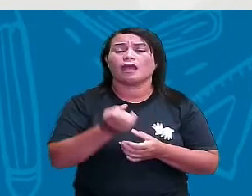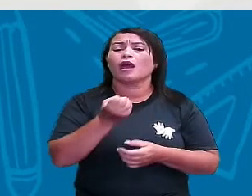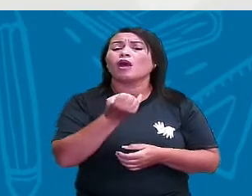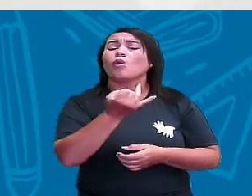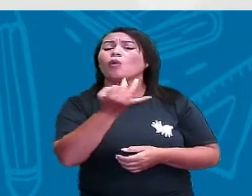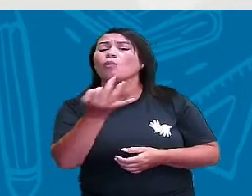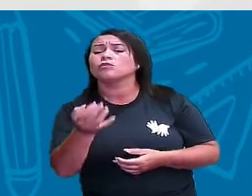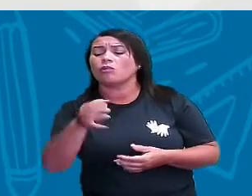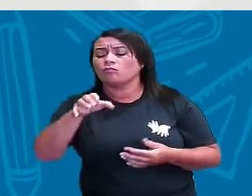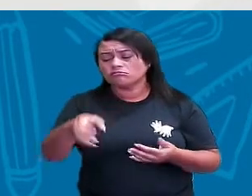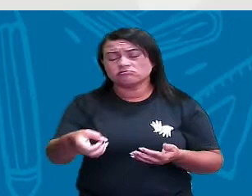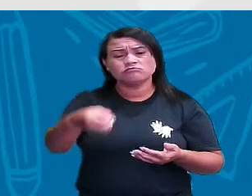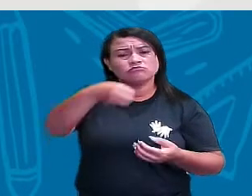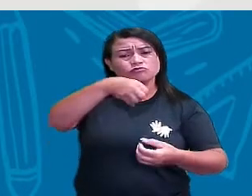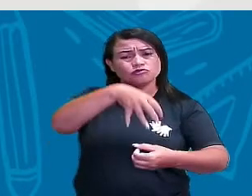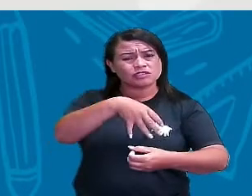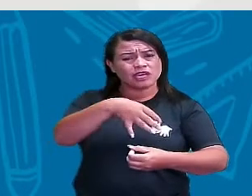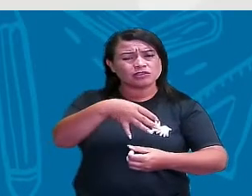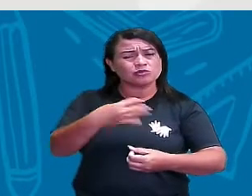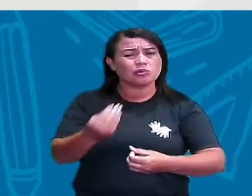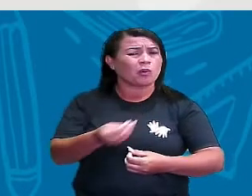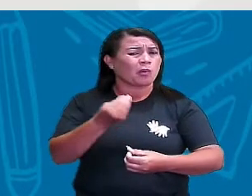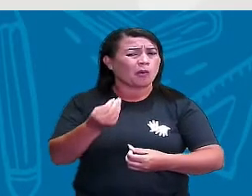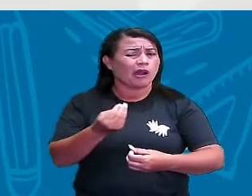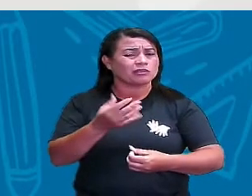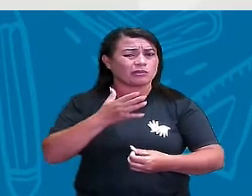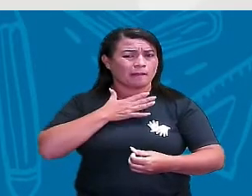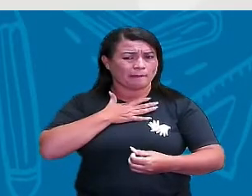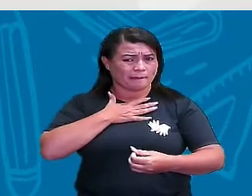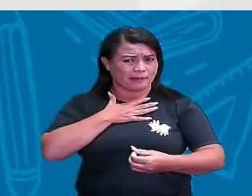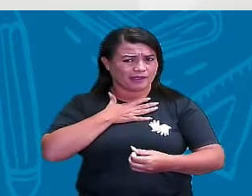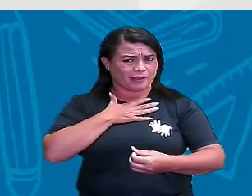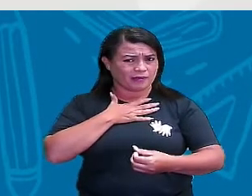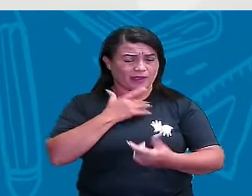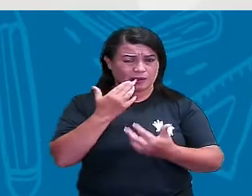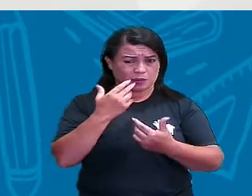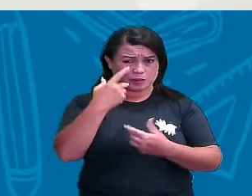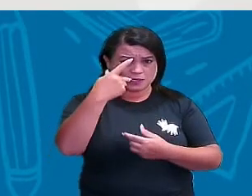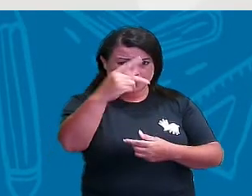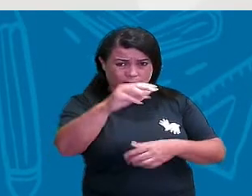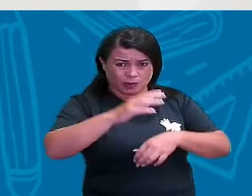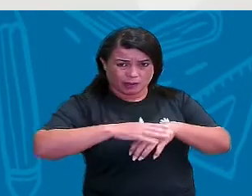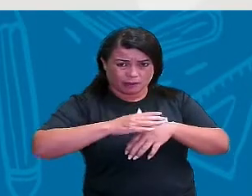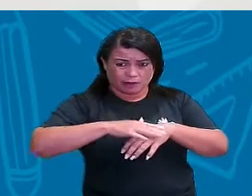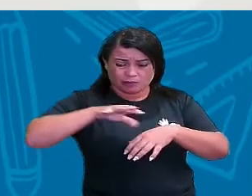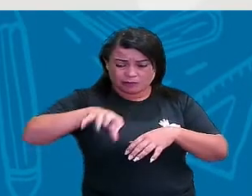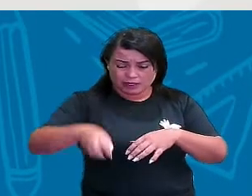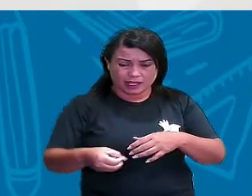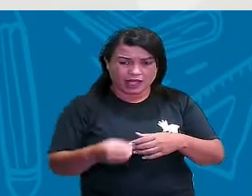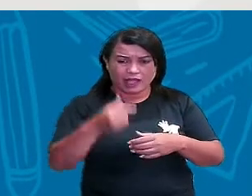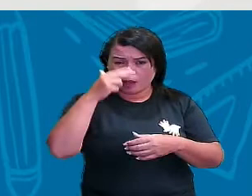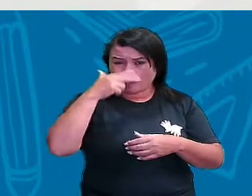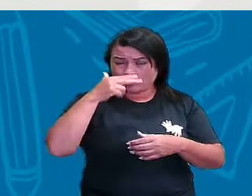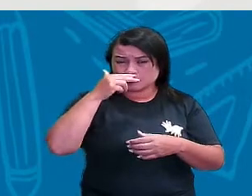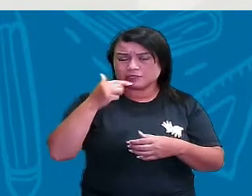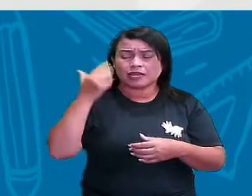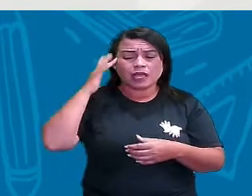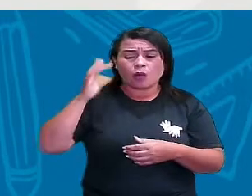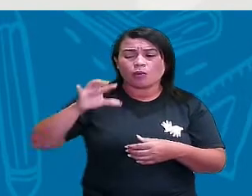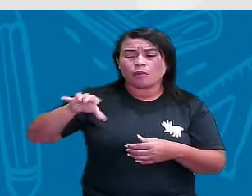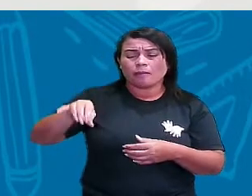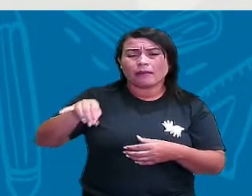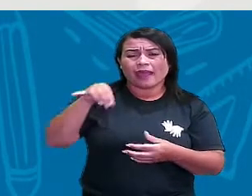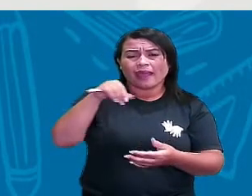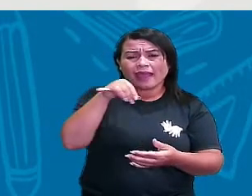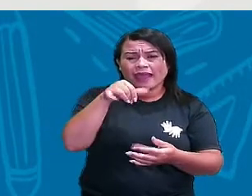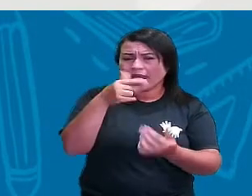um punhado? Será que um punhado meu é igual a um punhado seu? Será que as minhas pitadas são